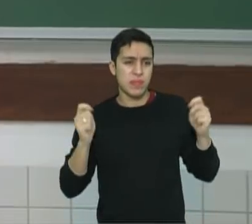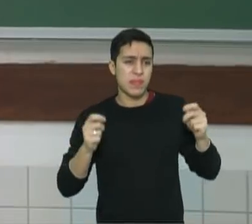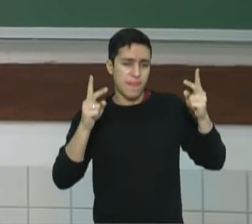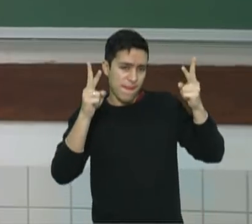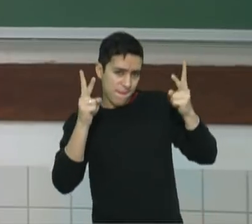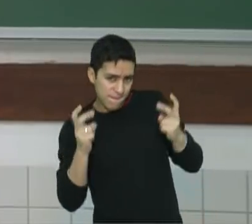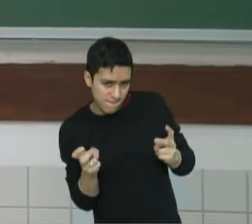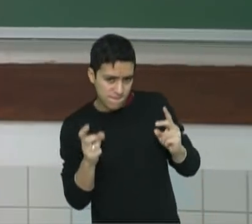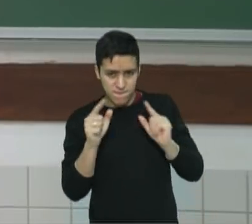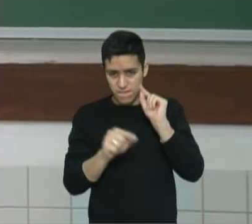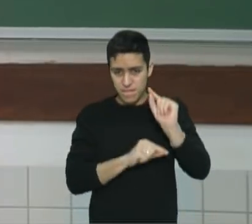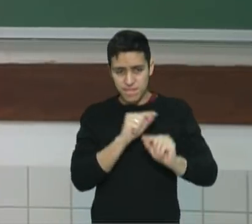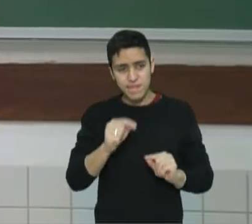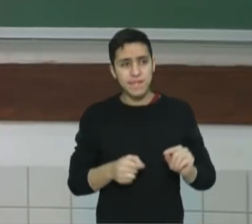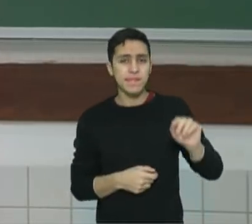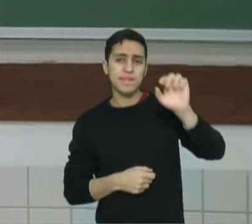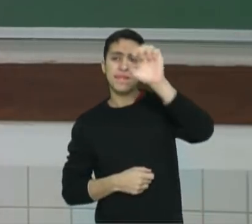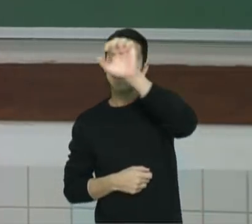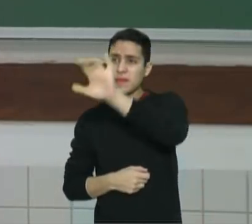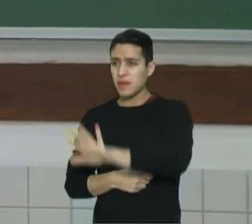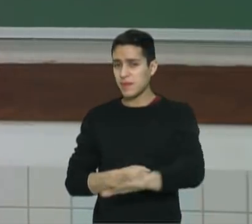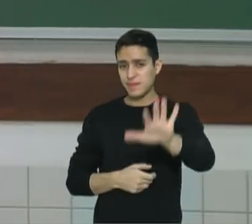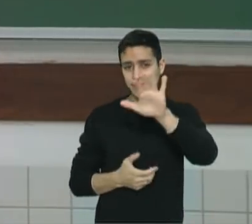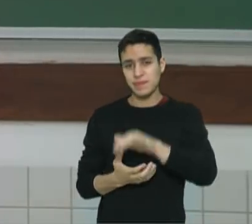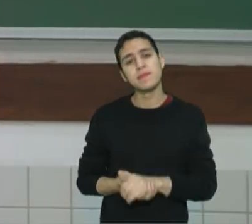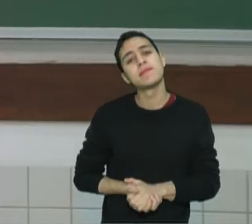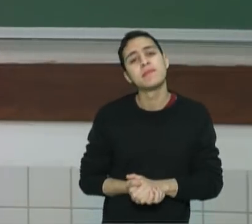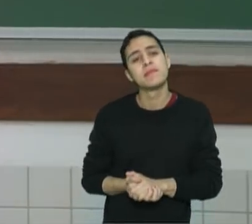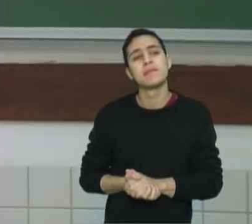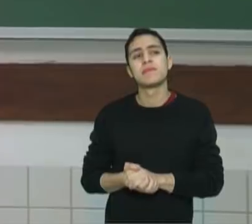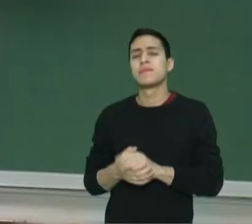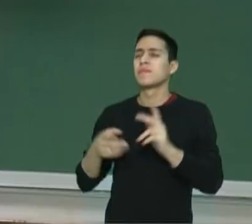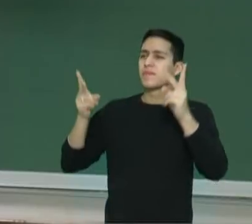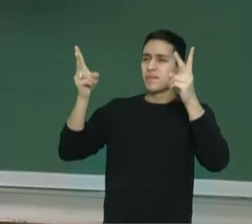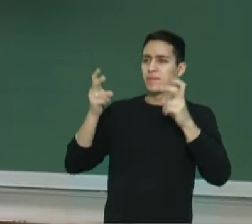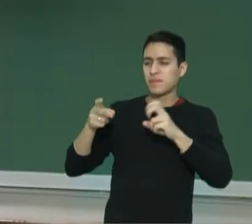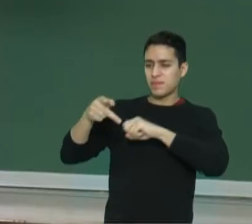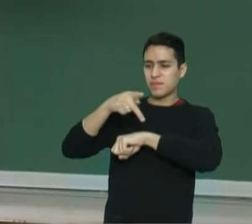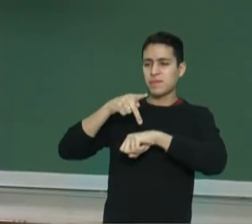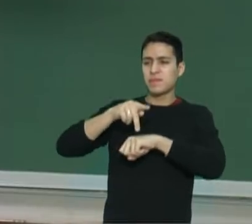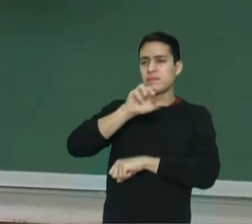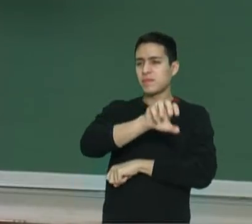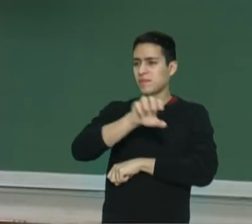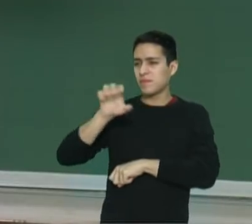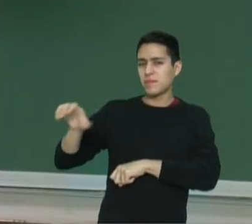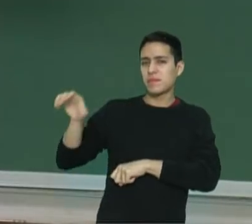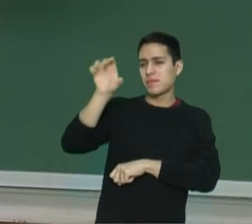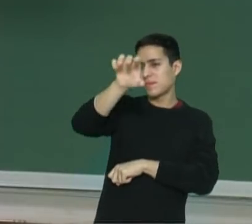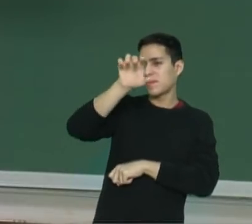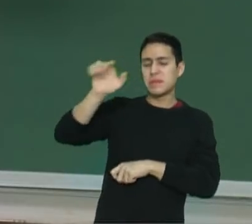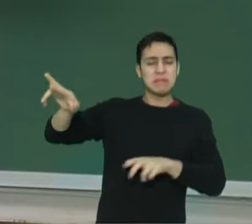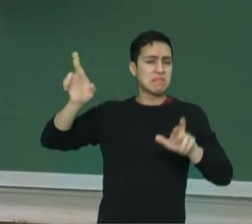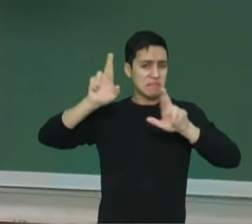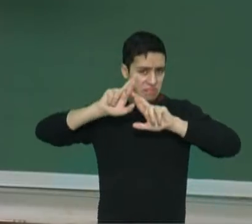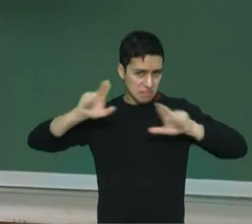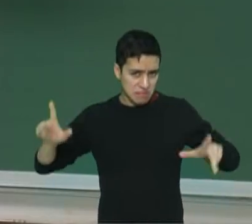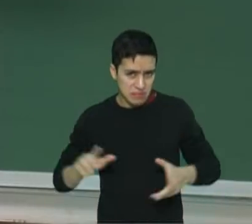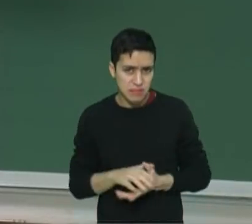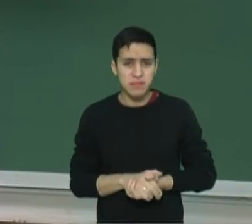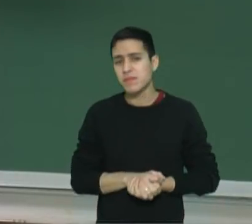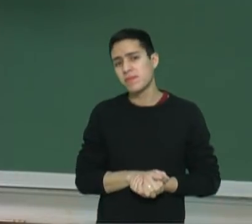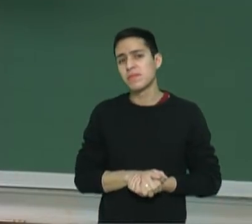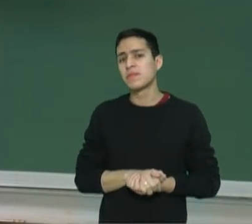observamos a Europa, nós percebemos essa conotação de países bem diferenciado, que foi